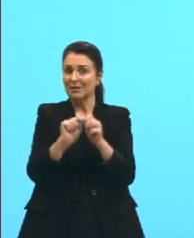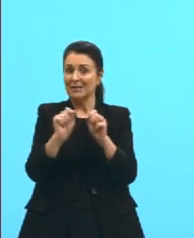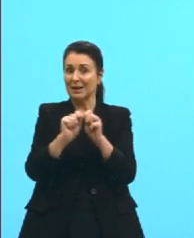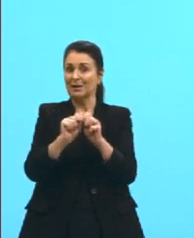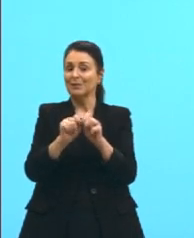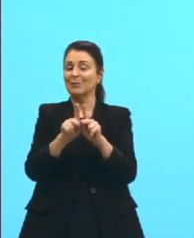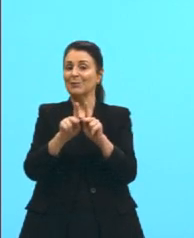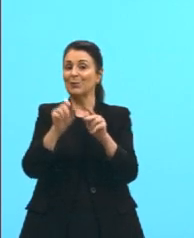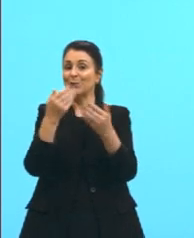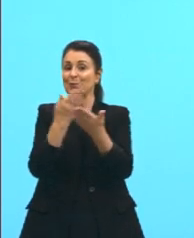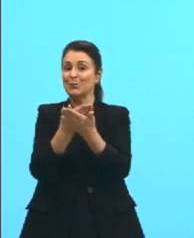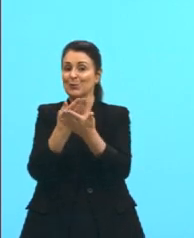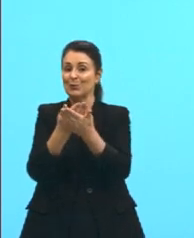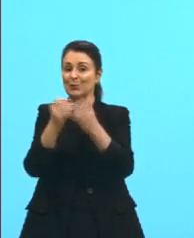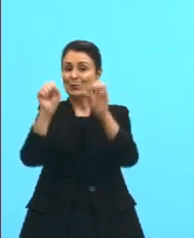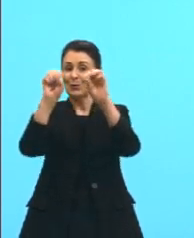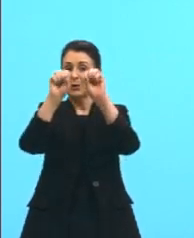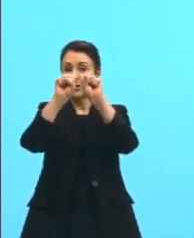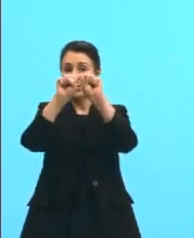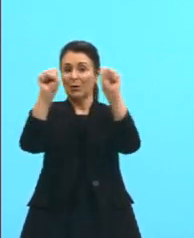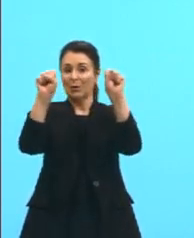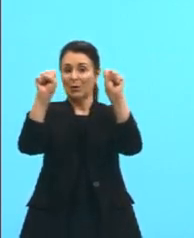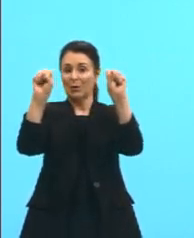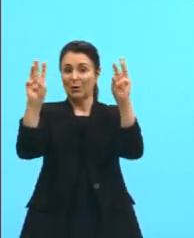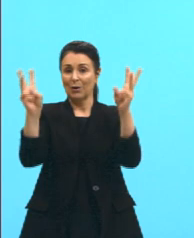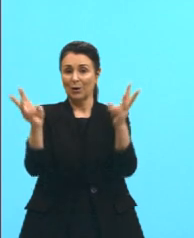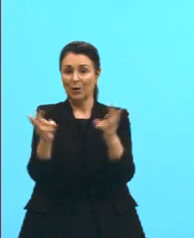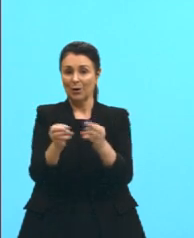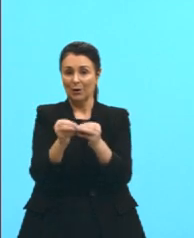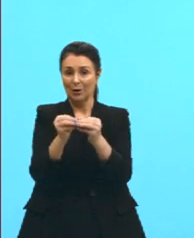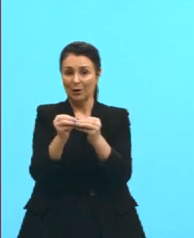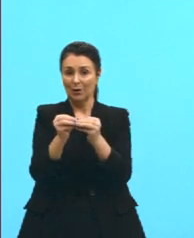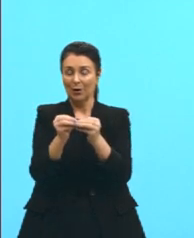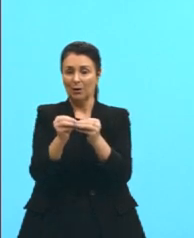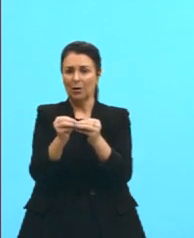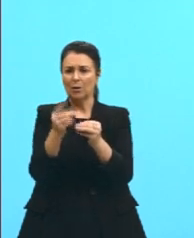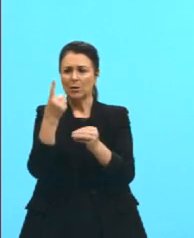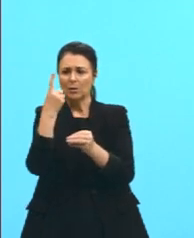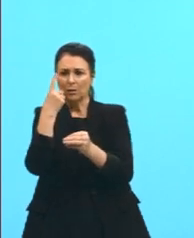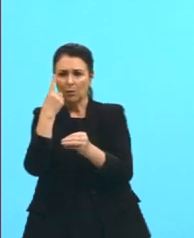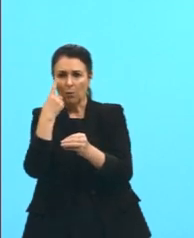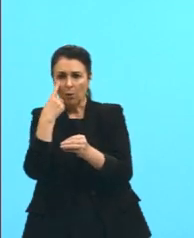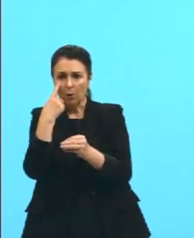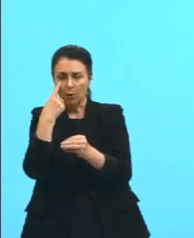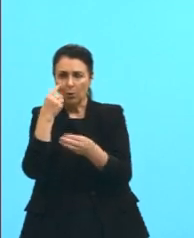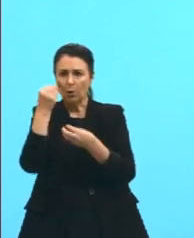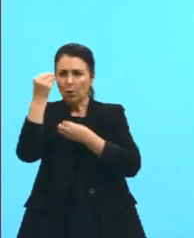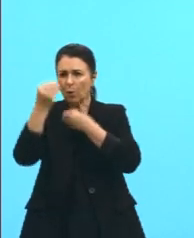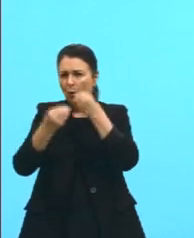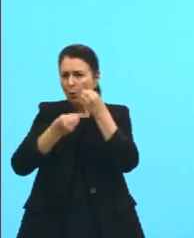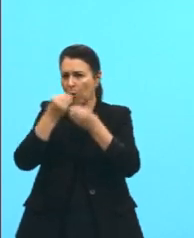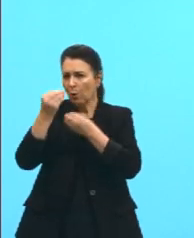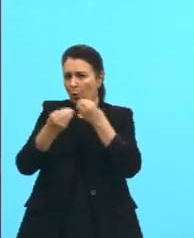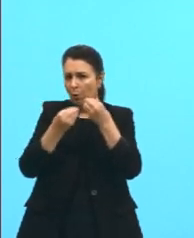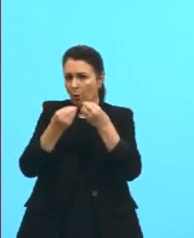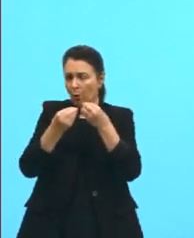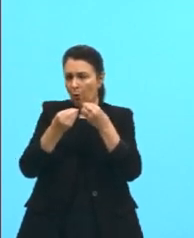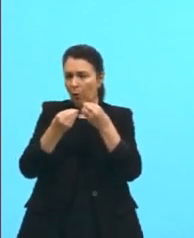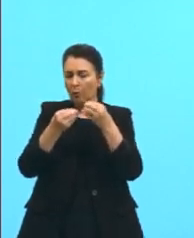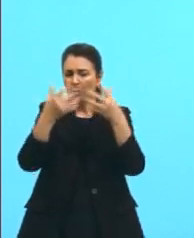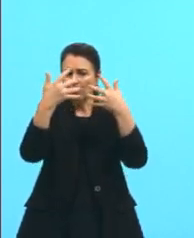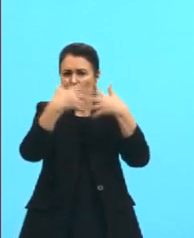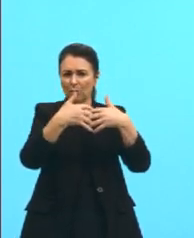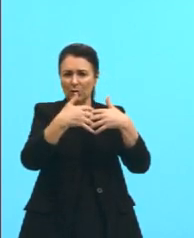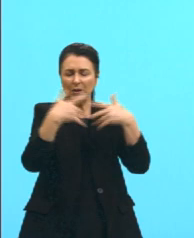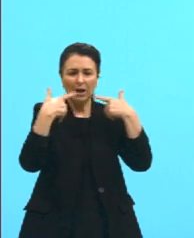sincrônico agora seu olho como é que a língua vai funcionar de Mil e Quinhentos